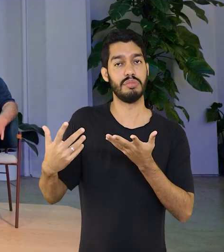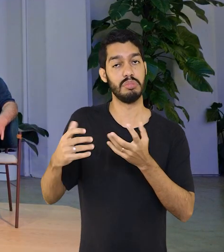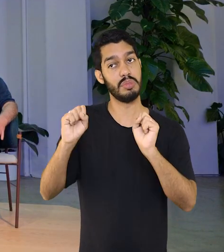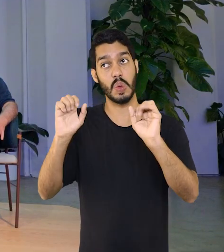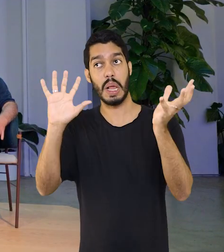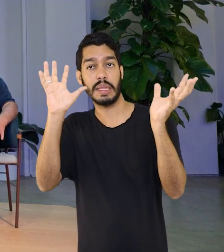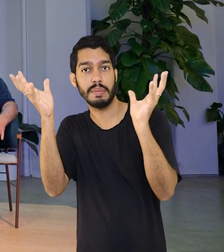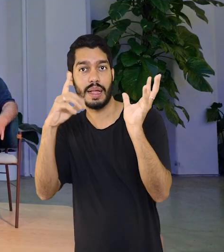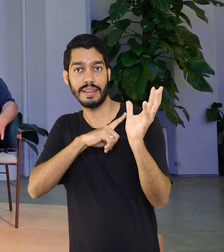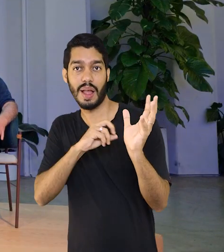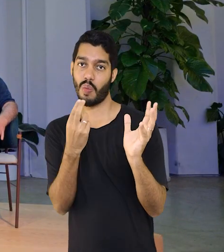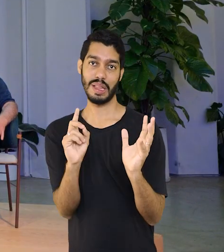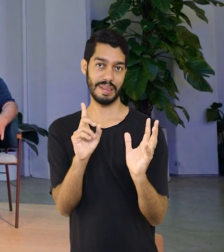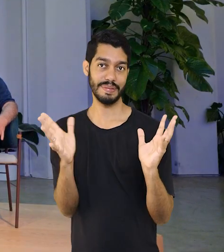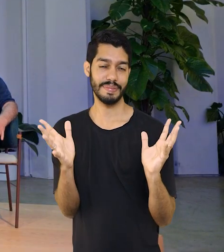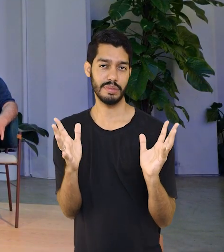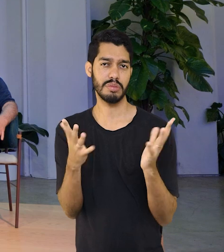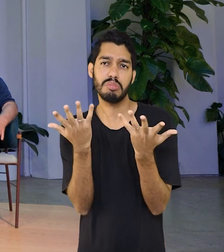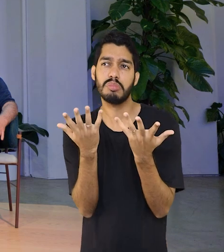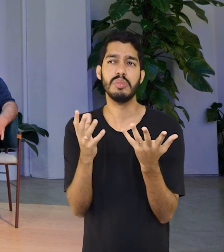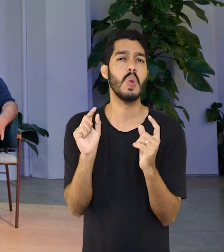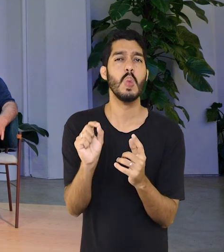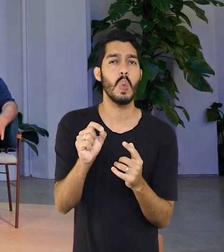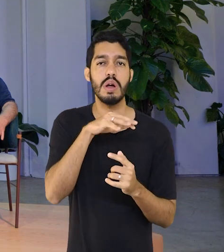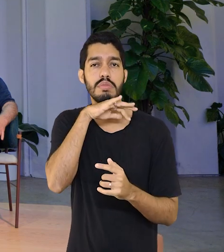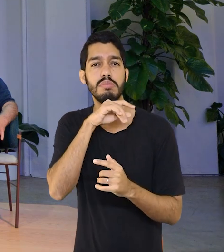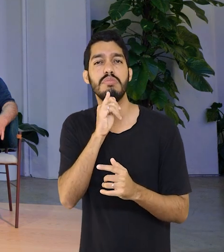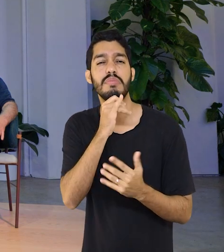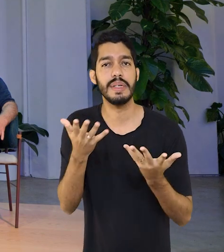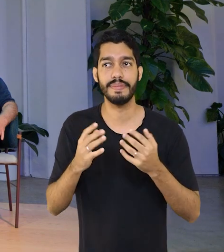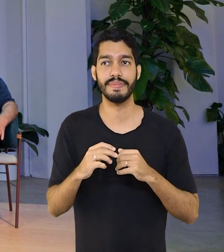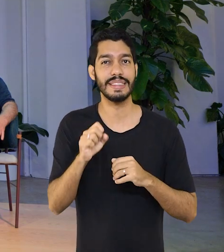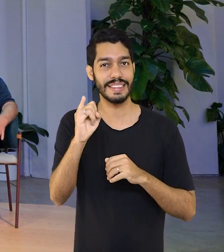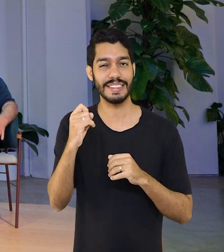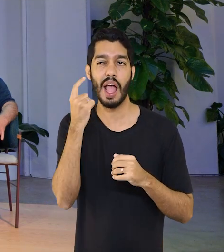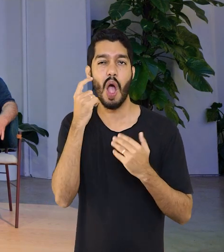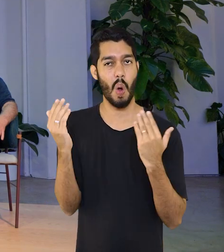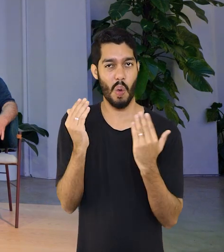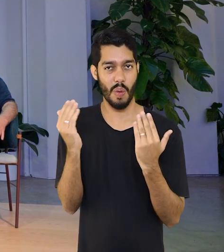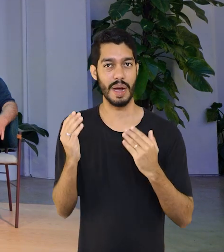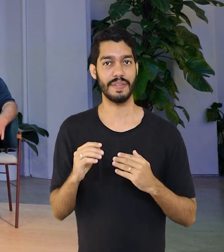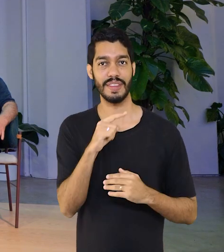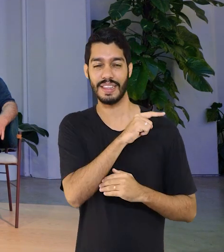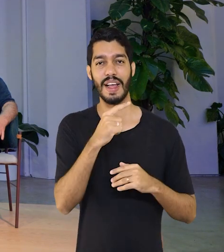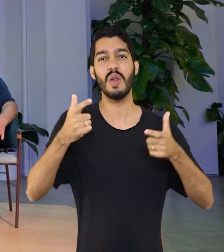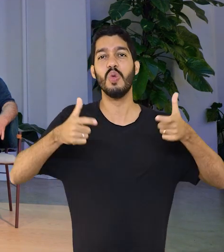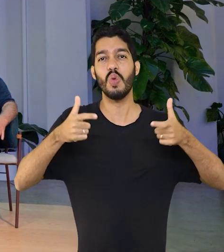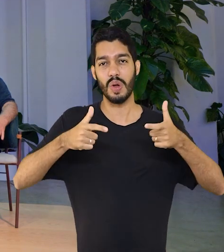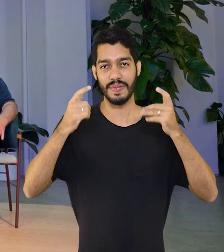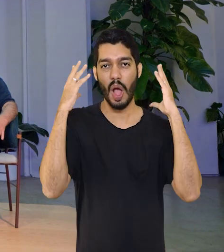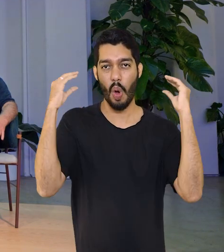climáticas ou não, qualquer adversidade. Né? Você vê uma região, se a gente comparar, por exemplo, uma região como Bangladesh